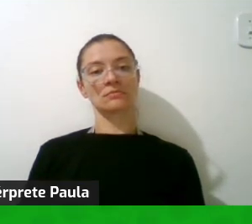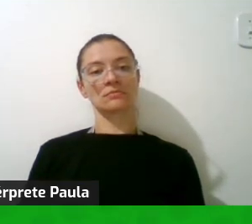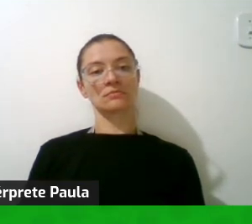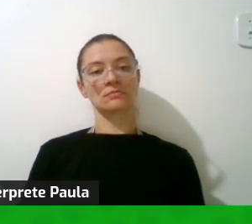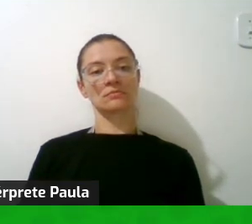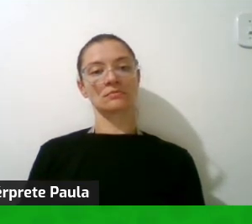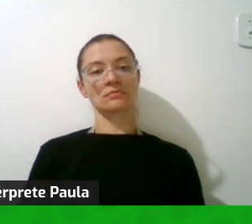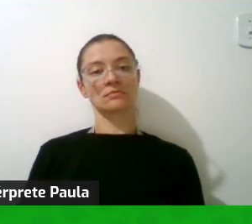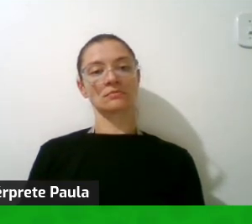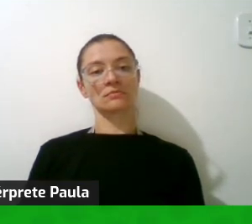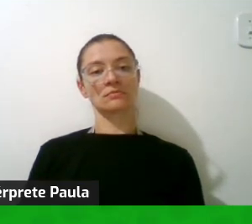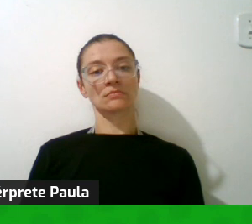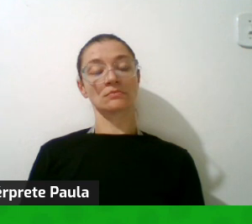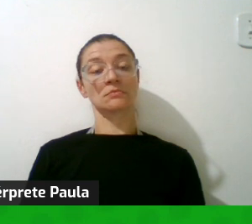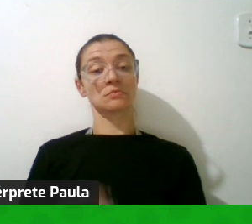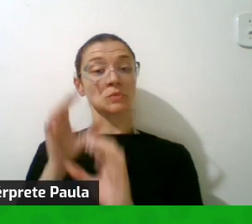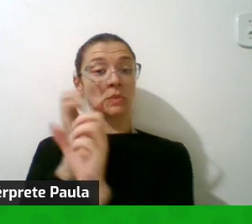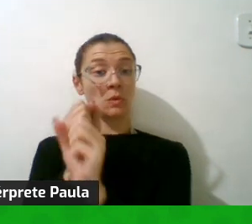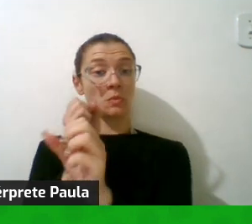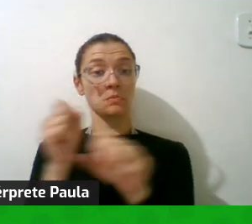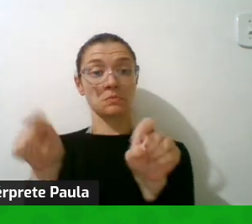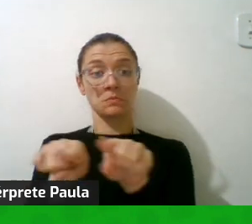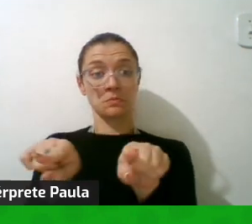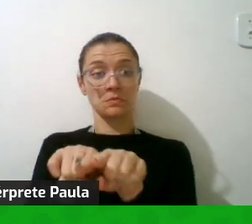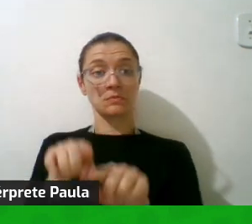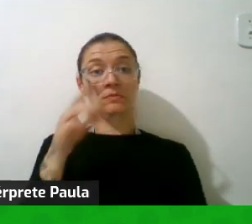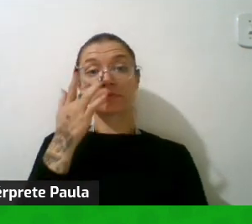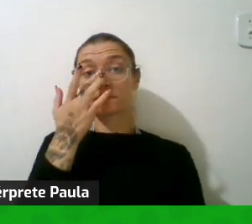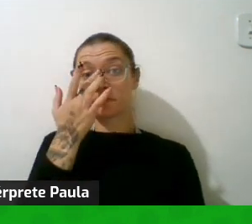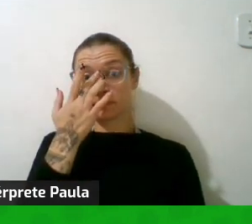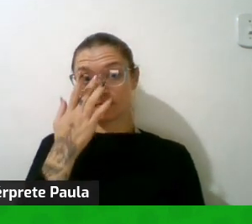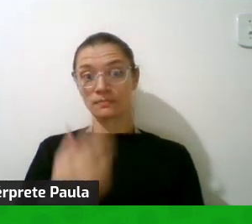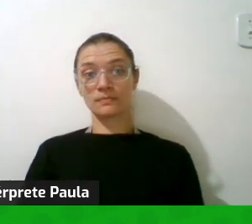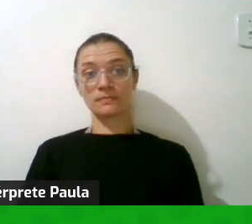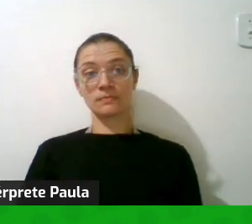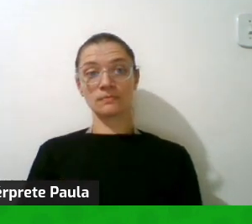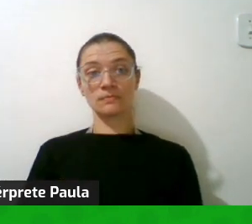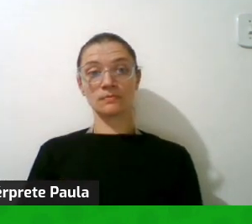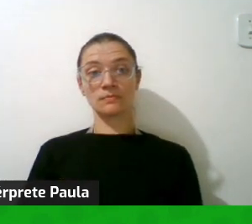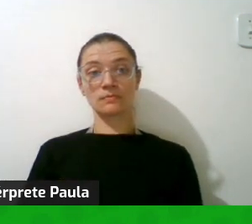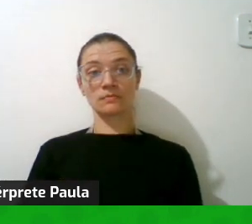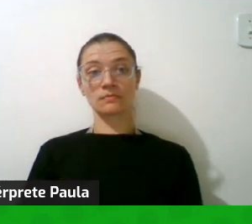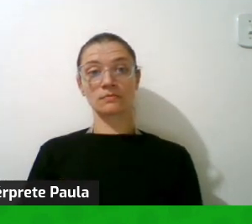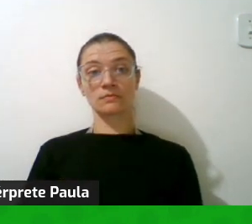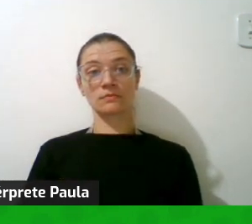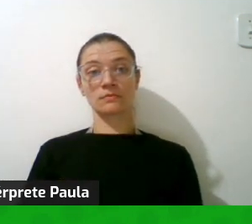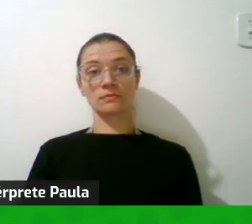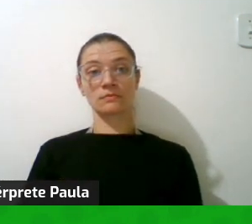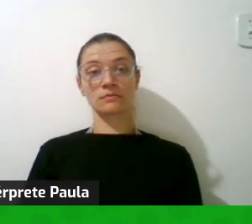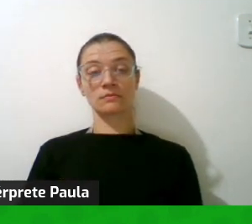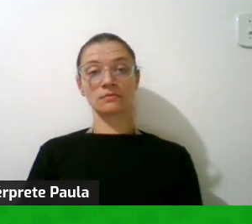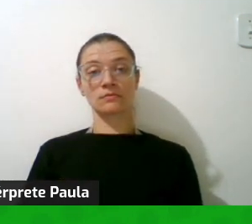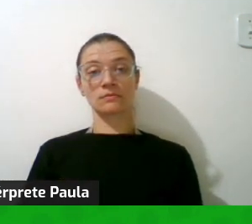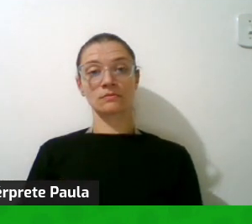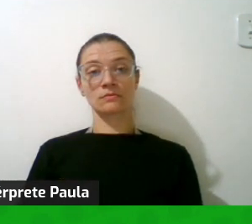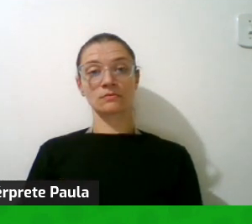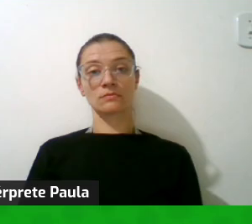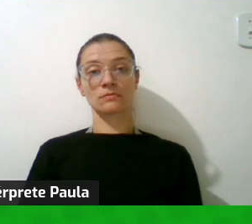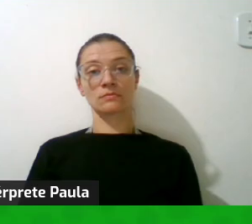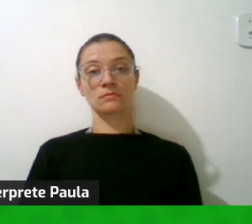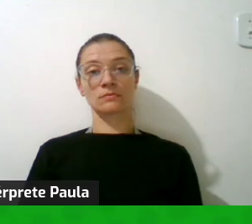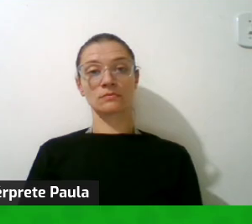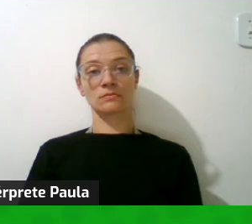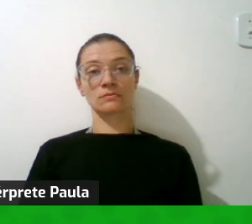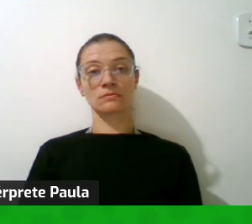Aqui vou colocar meu total também. E aqui vamos fazer a nossa formulazinha de soma.